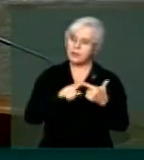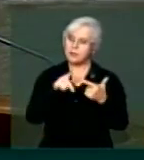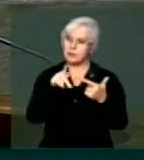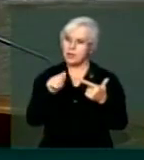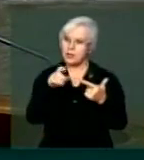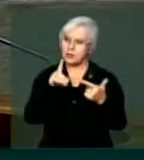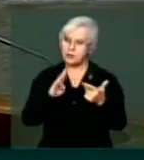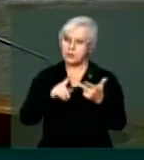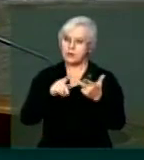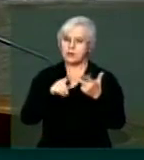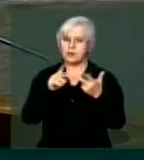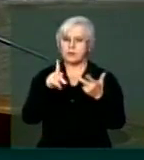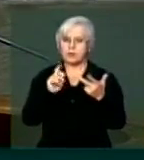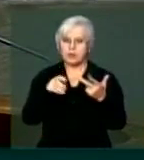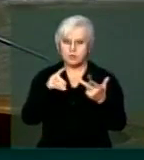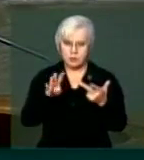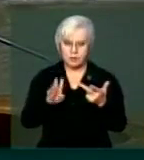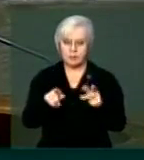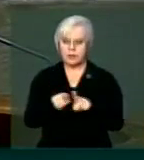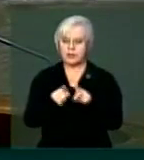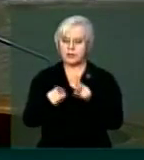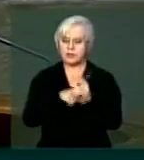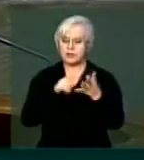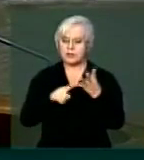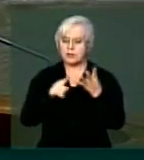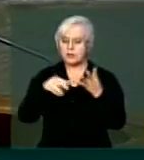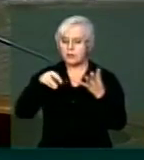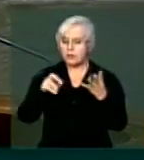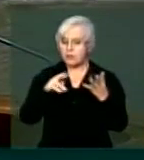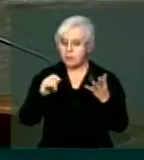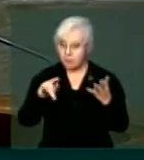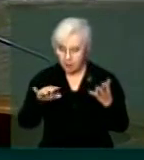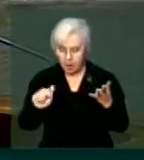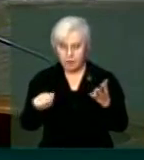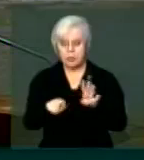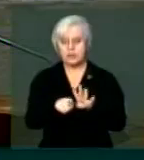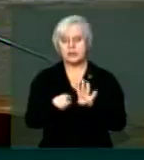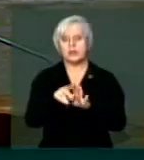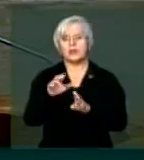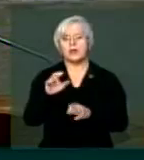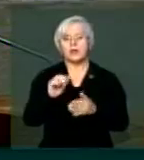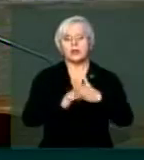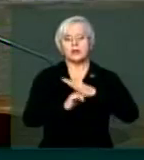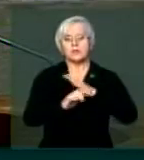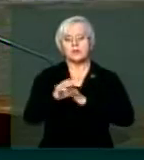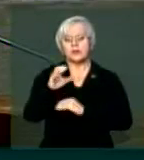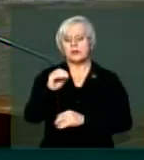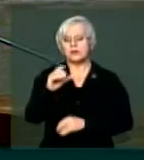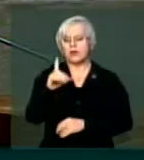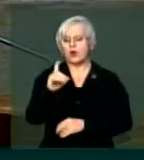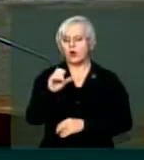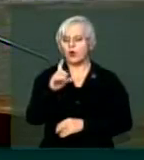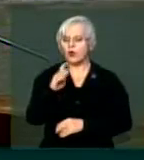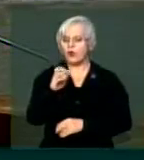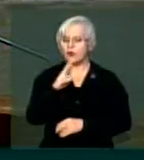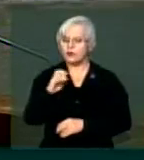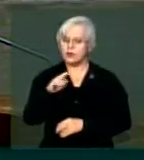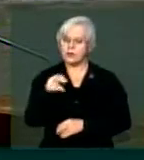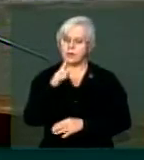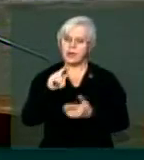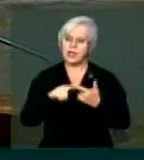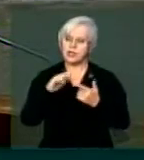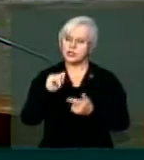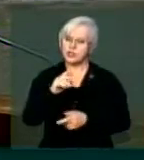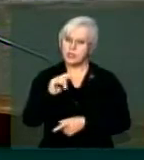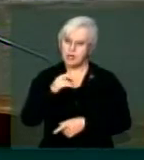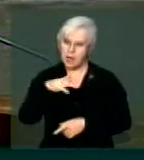PMDB, para a candidata Marina também. É Odebrecht, é OAS, é Camargo Correia, é não sei o quê. São